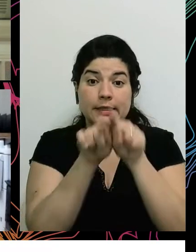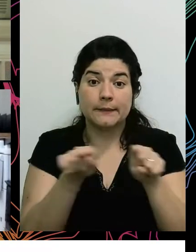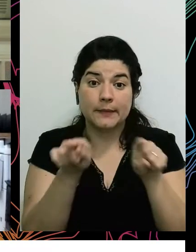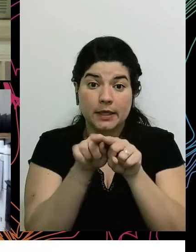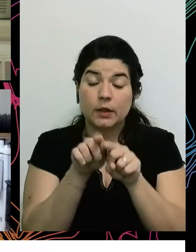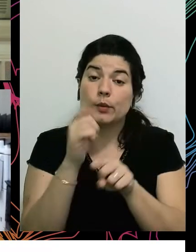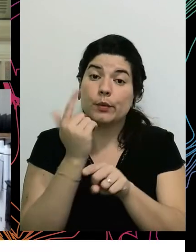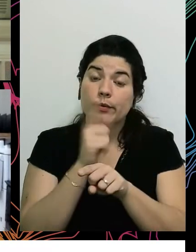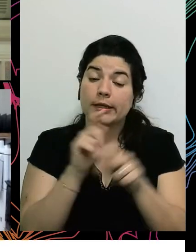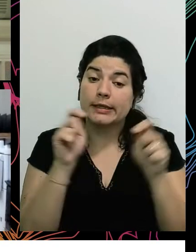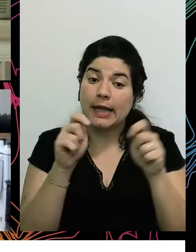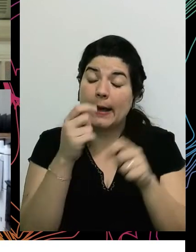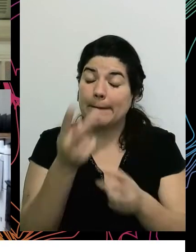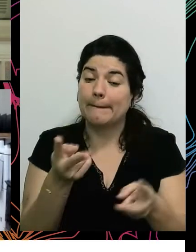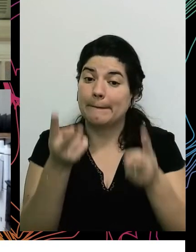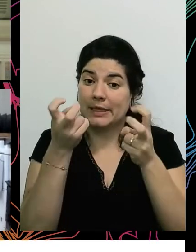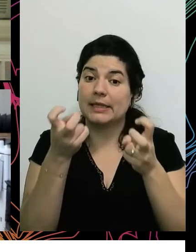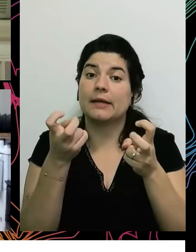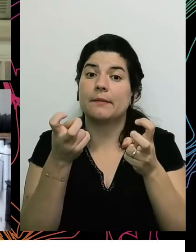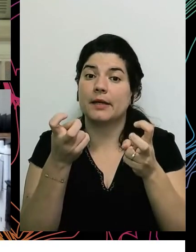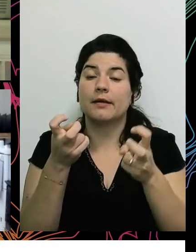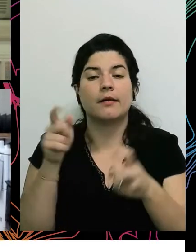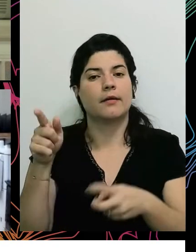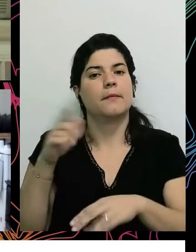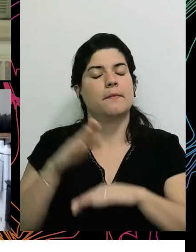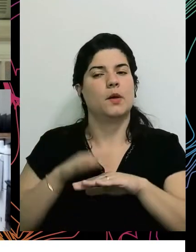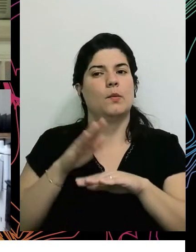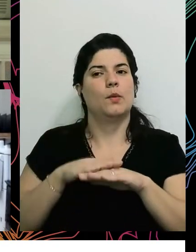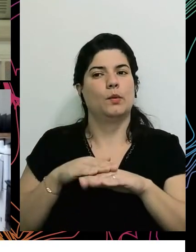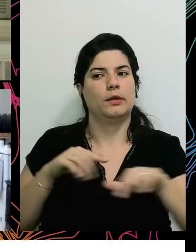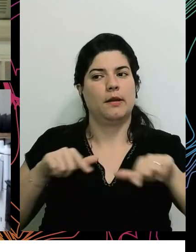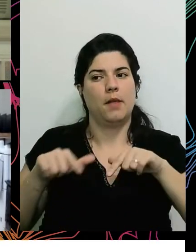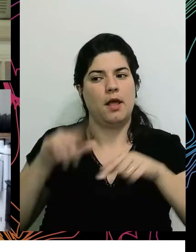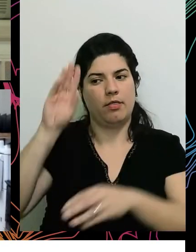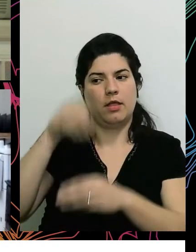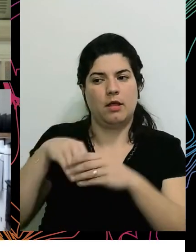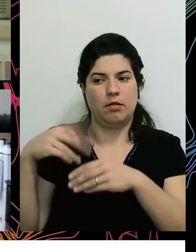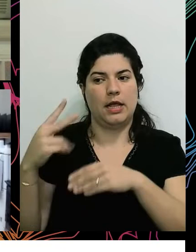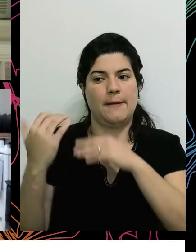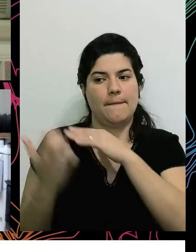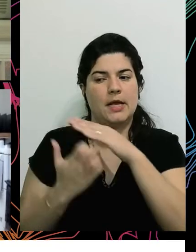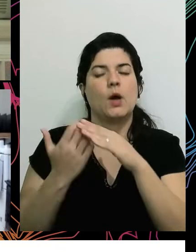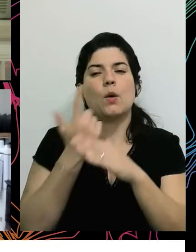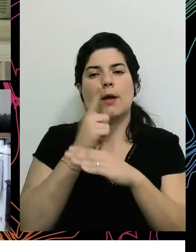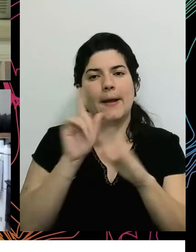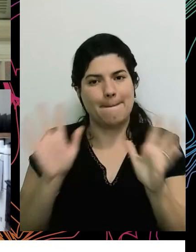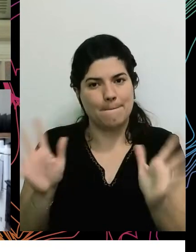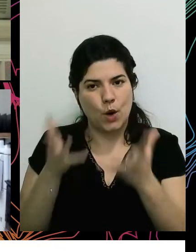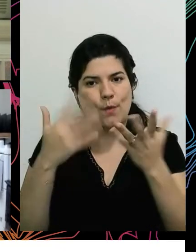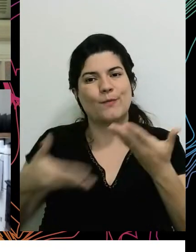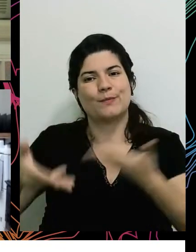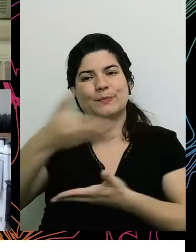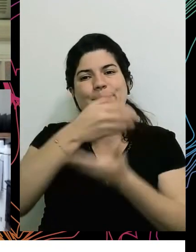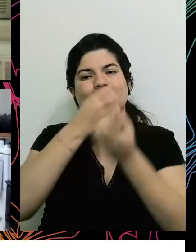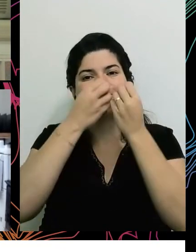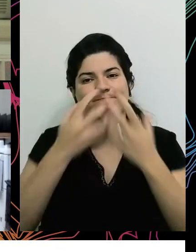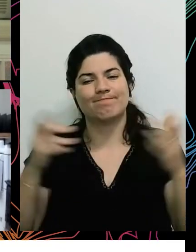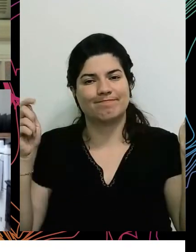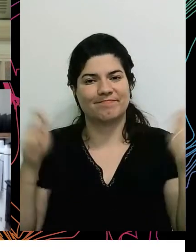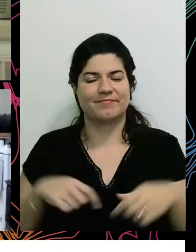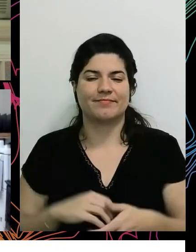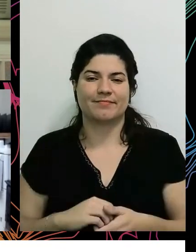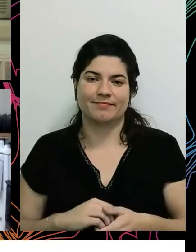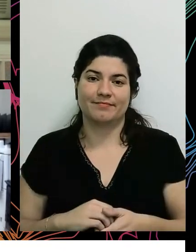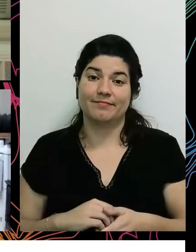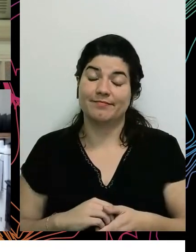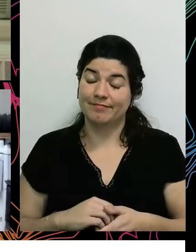essa percepção, como executivos que são, para dentro de suas empresas, para promover um ambiente melhor. Então, eu acho que a gente deu um passo